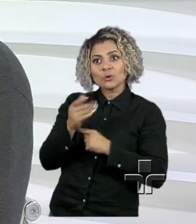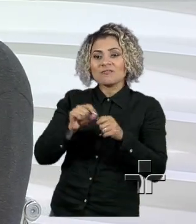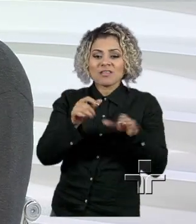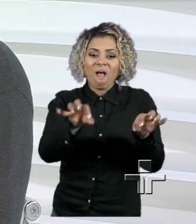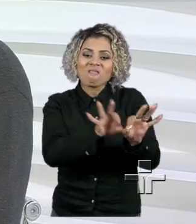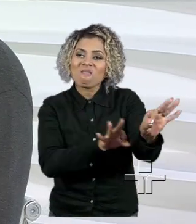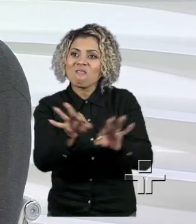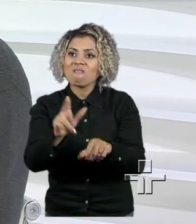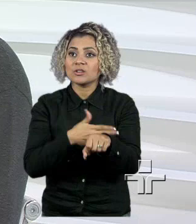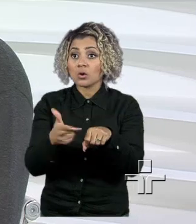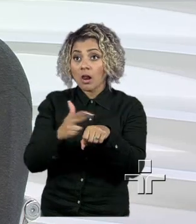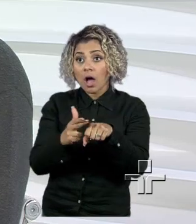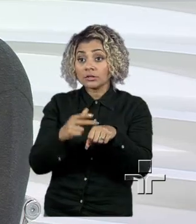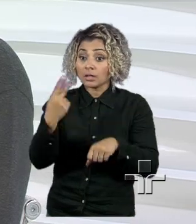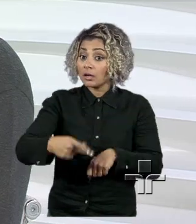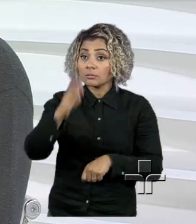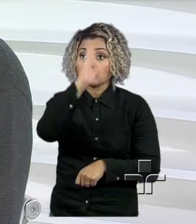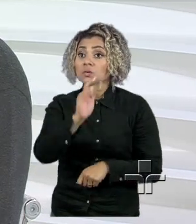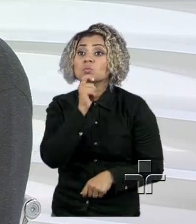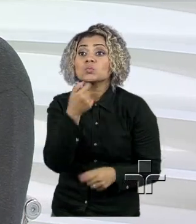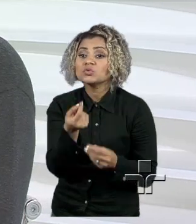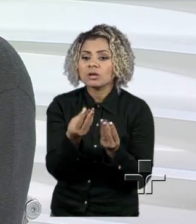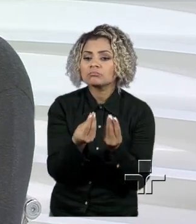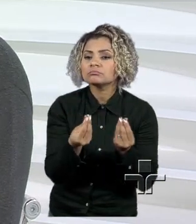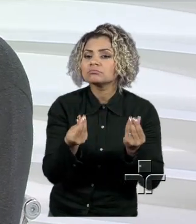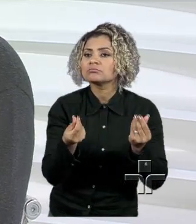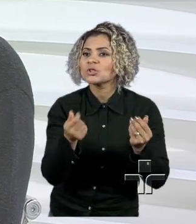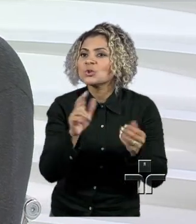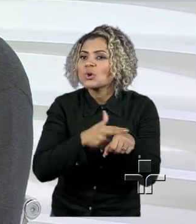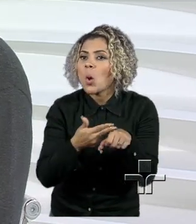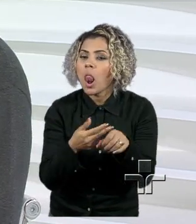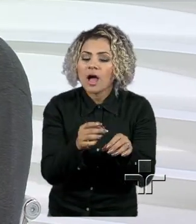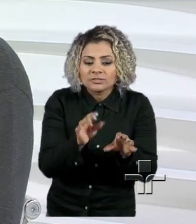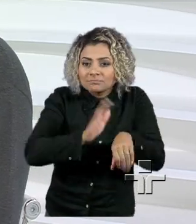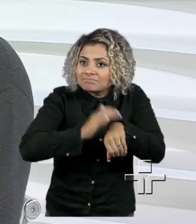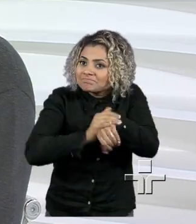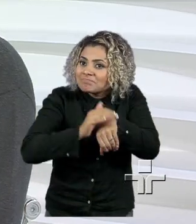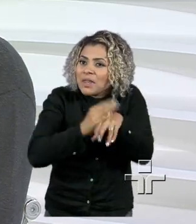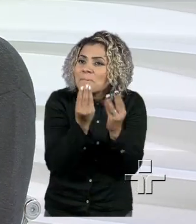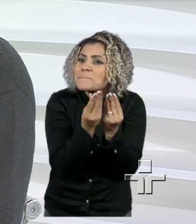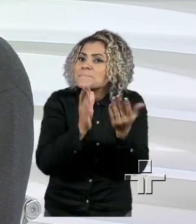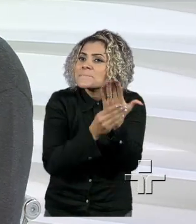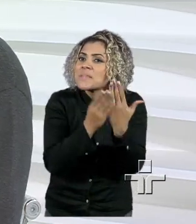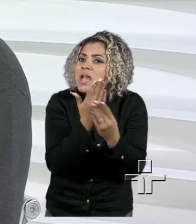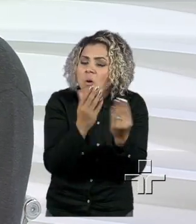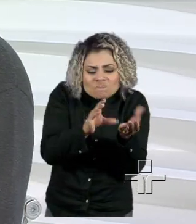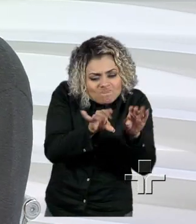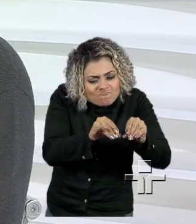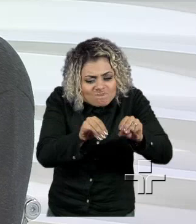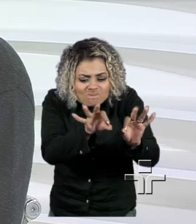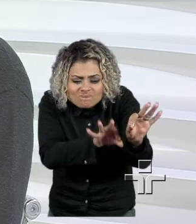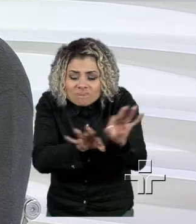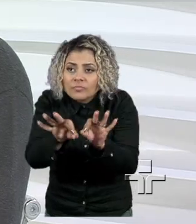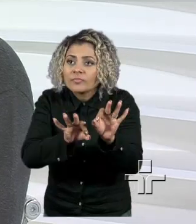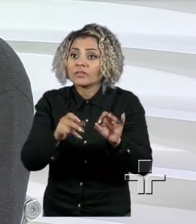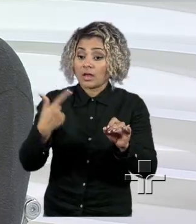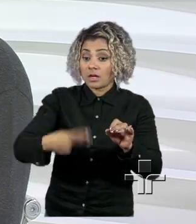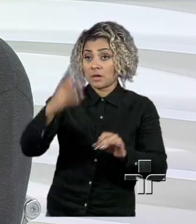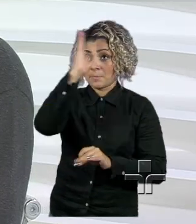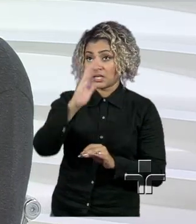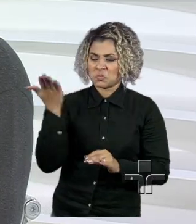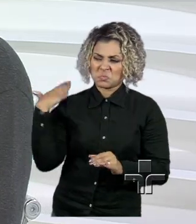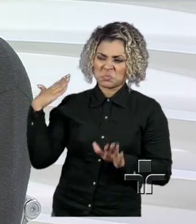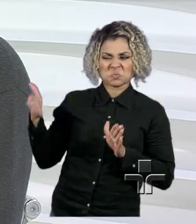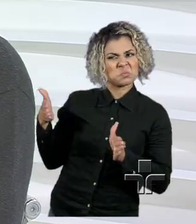no Brasil, que era de chocolates finos, chocolates artesanais, né, com preços competitivos. No Brasil, naquela